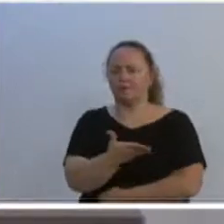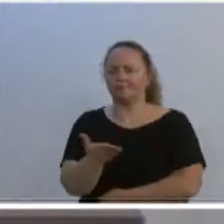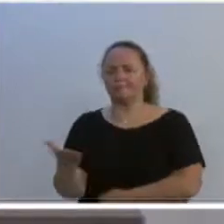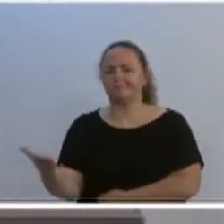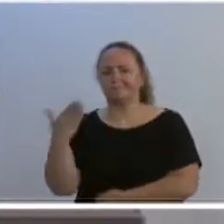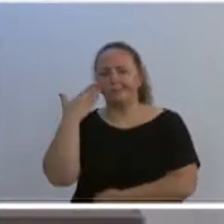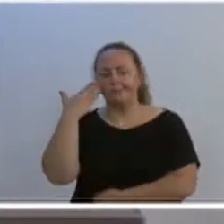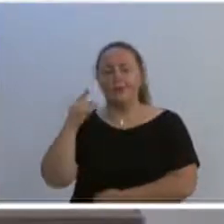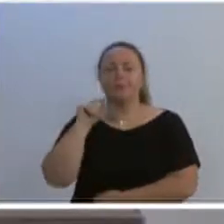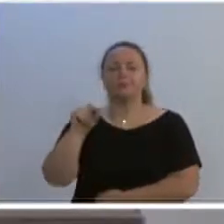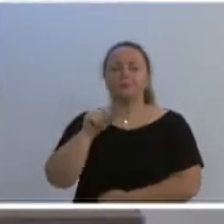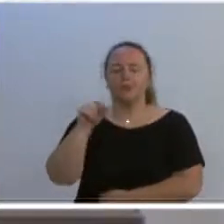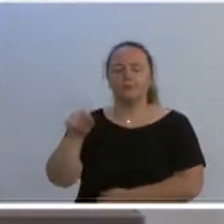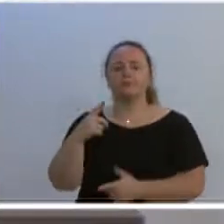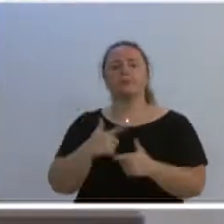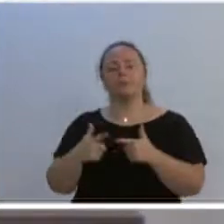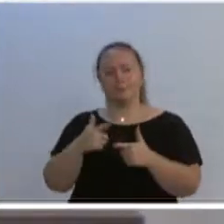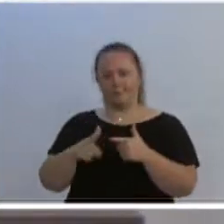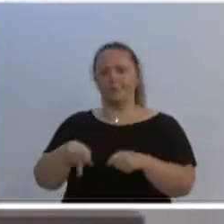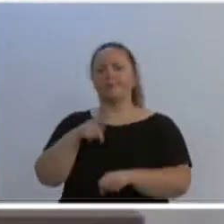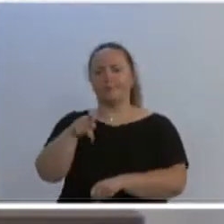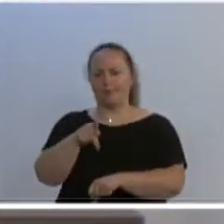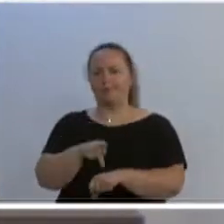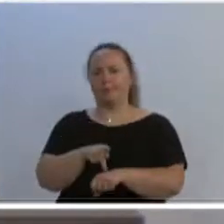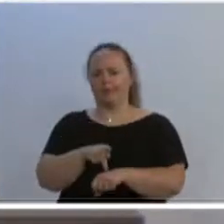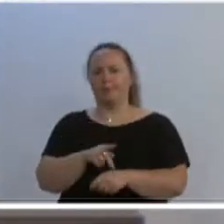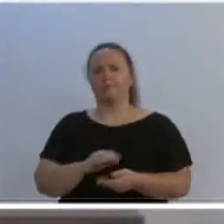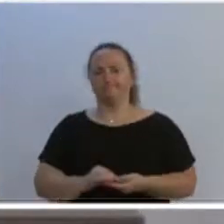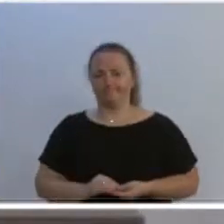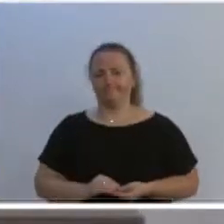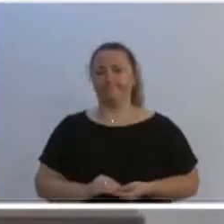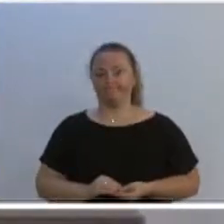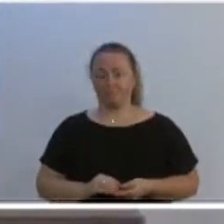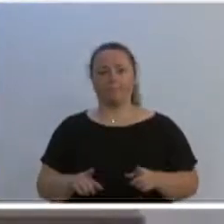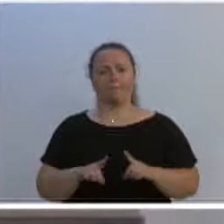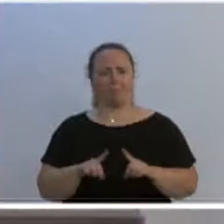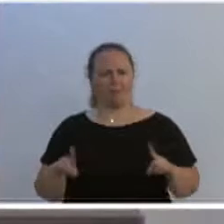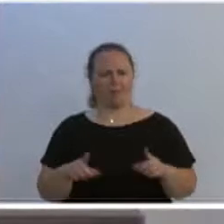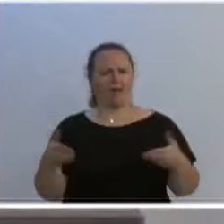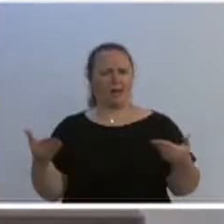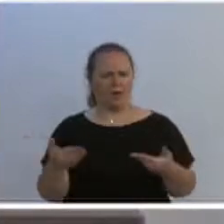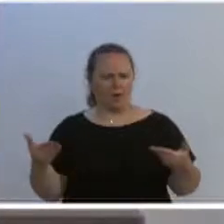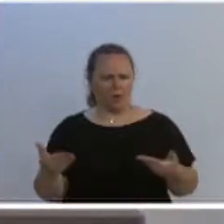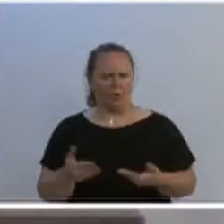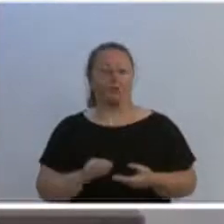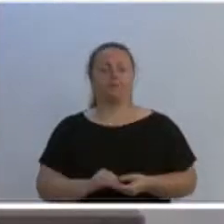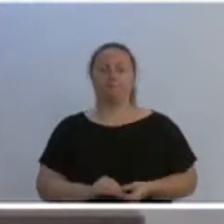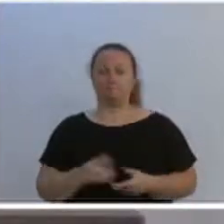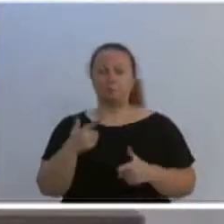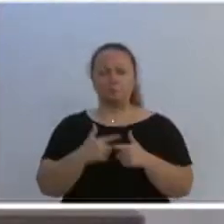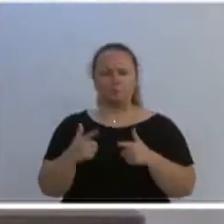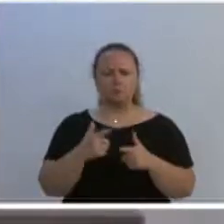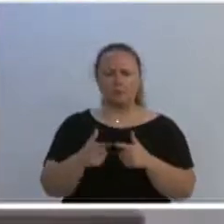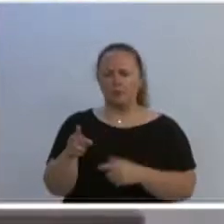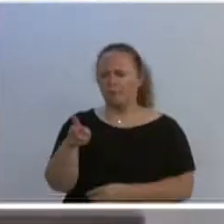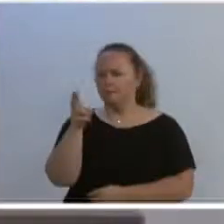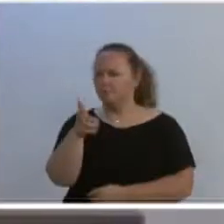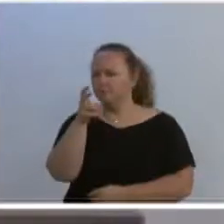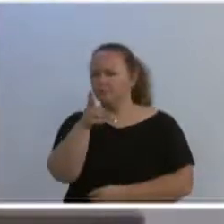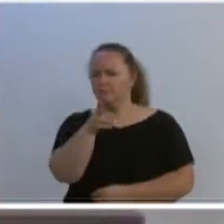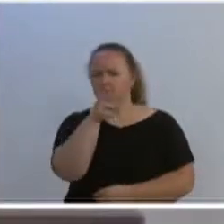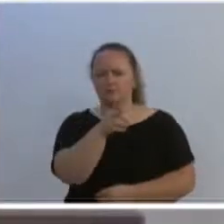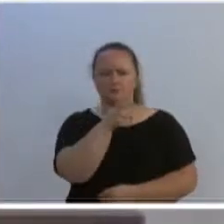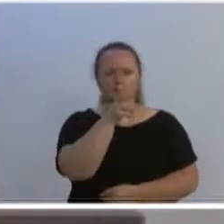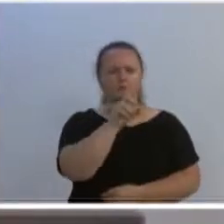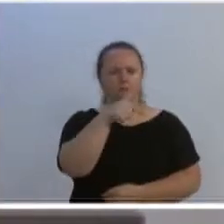país. Isso é inegável. Chegar aqui e afirmar que o que aconteceu e o que está acontecendo no país é fruto